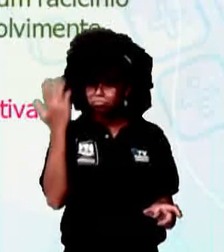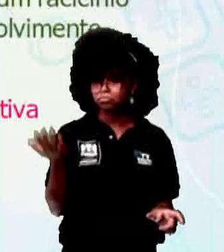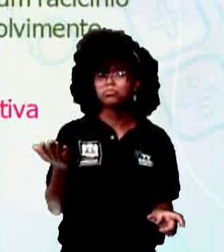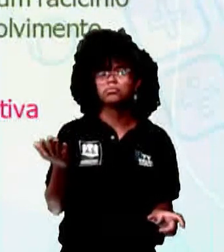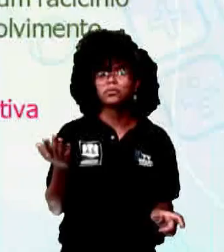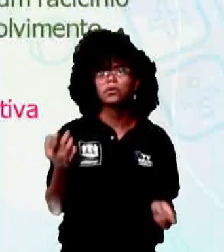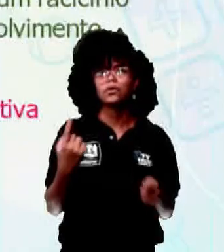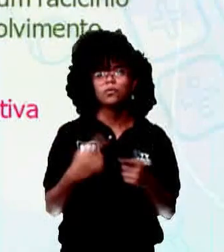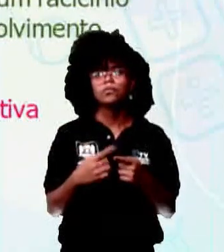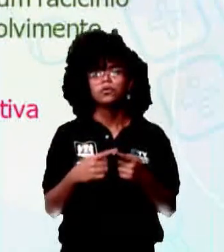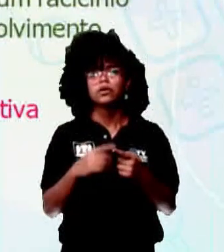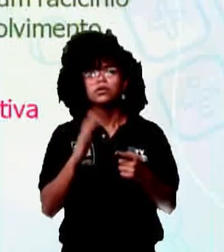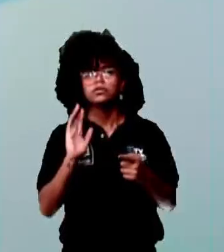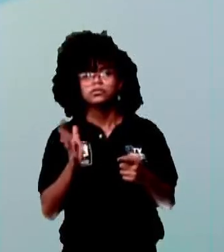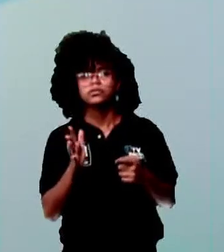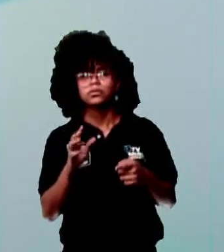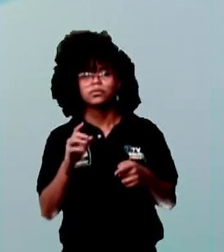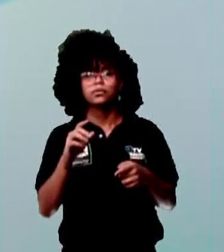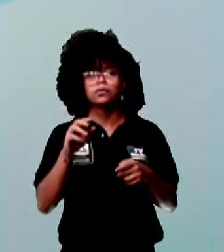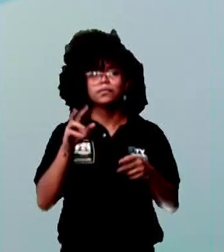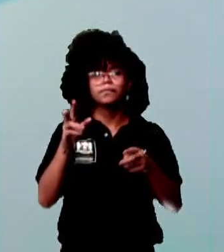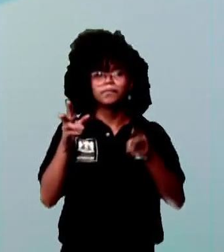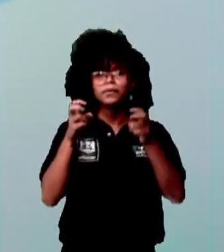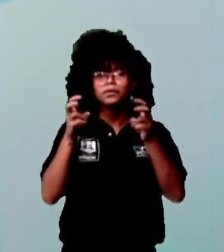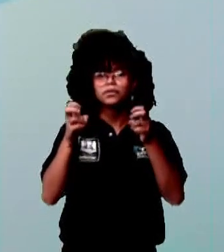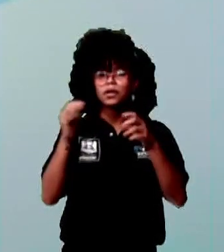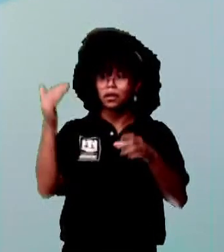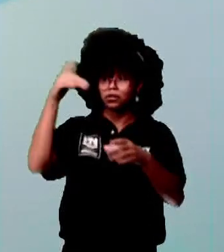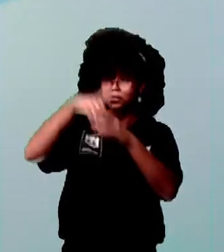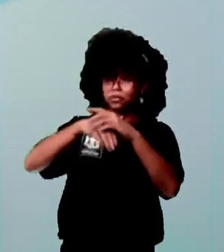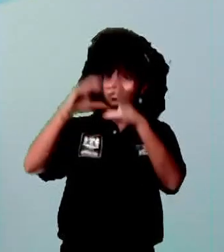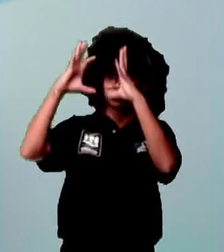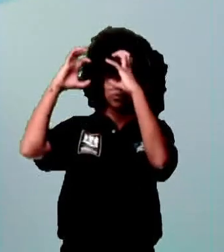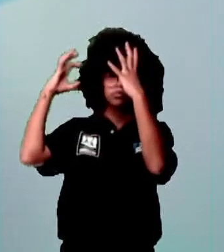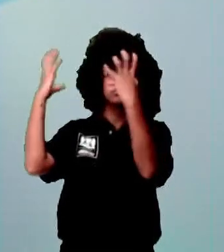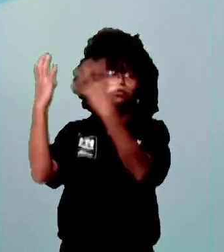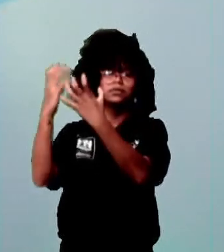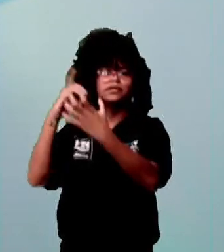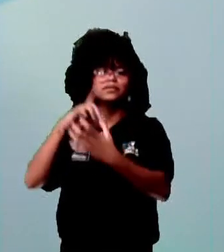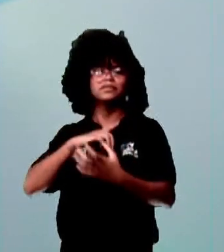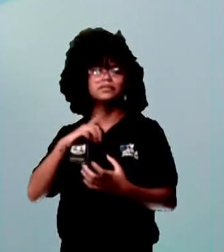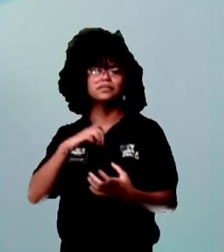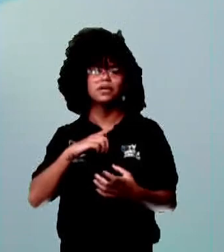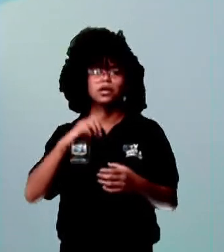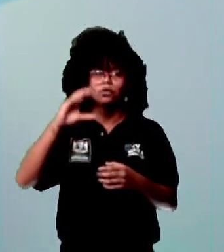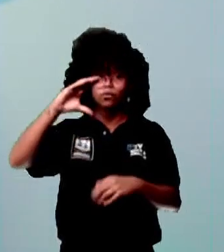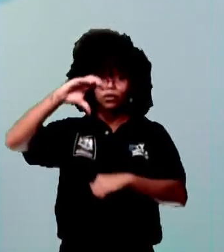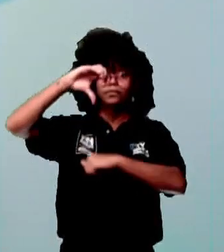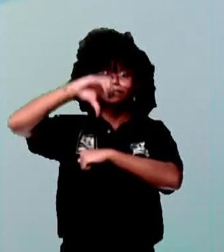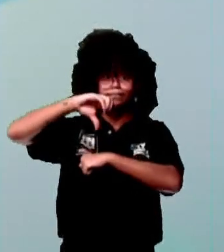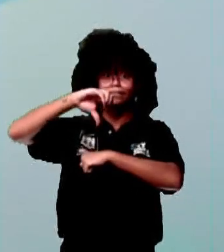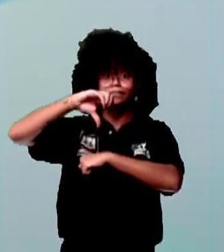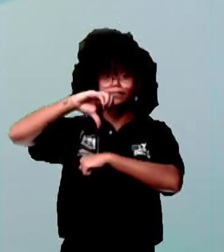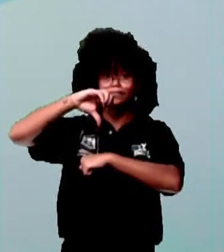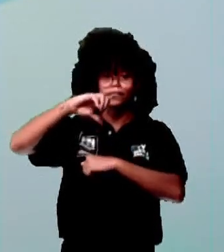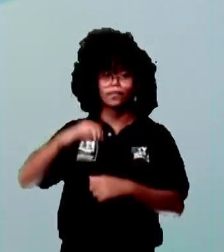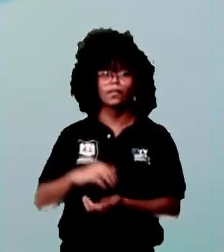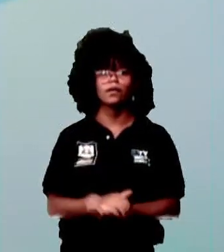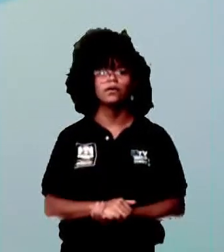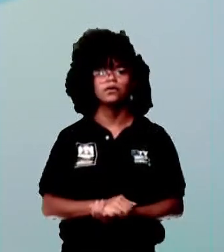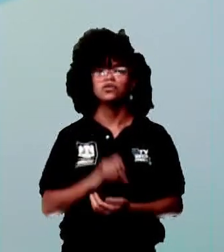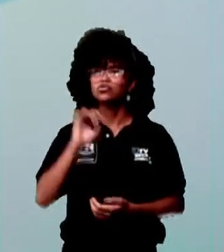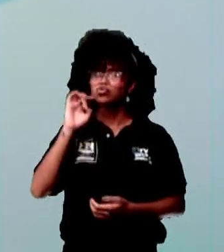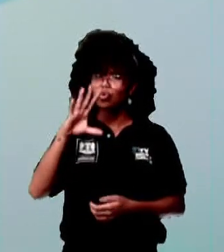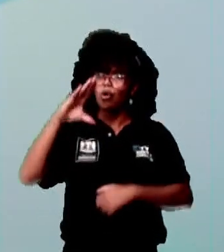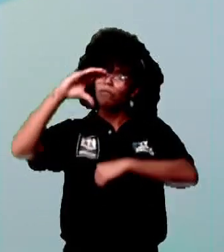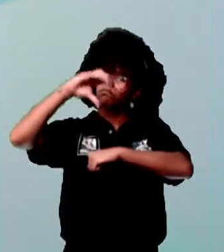evidência aqui do balão, não é? Em que dentro do balão está aí uma interrogação em negrito e